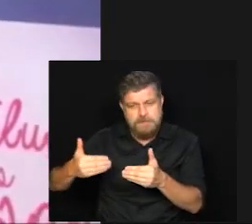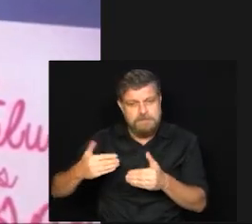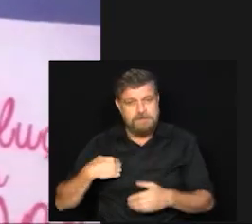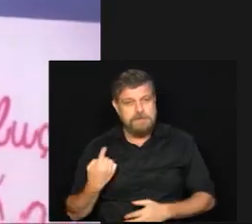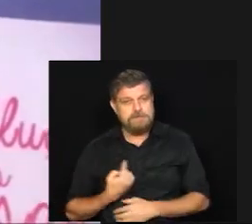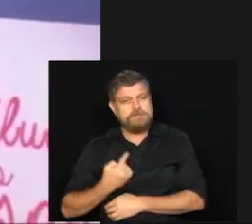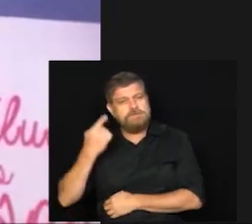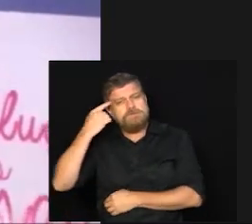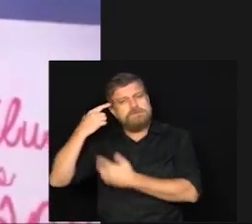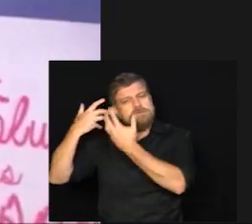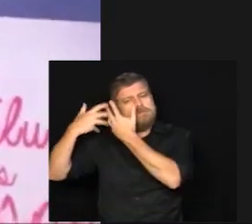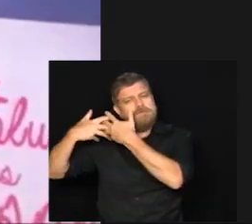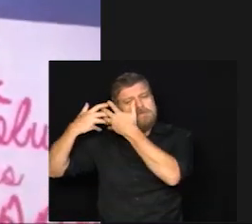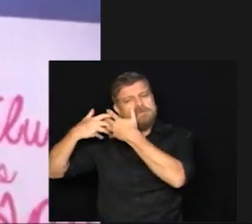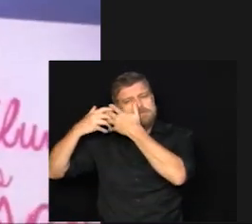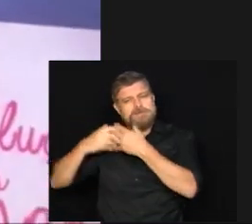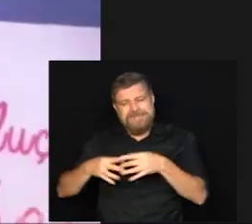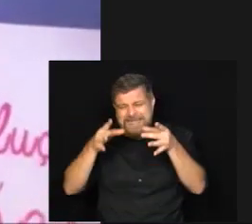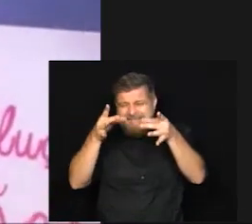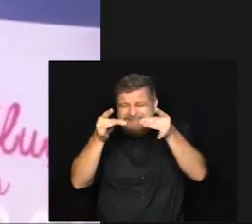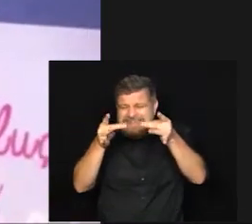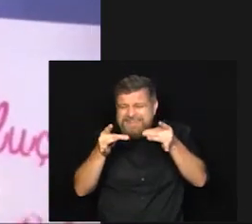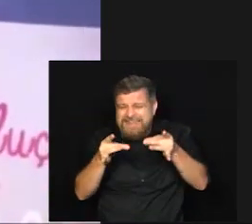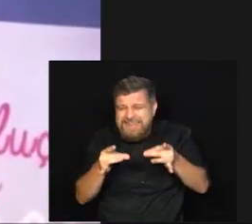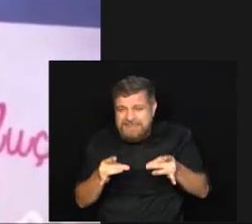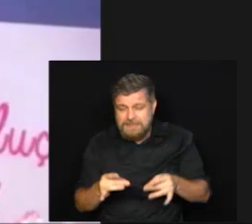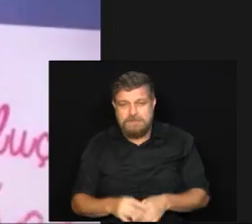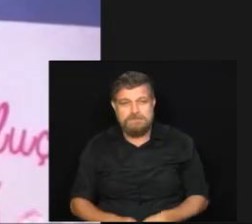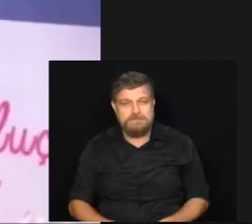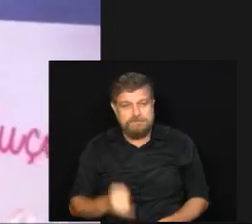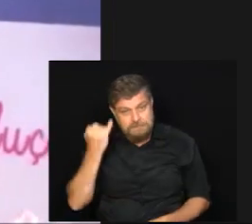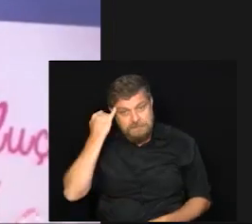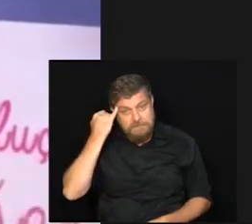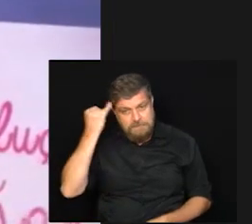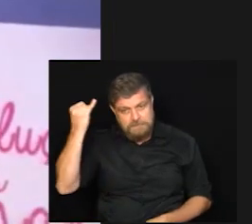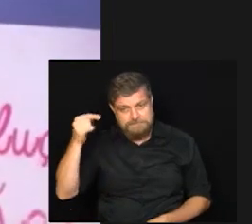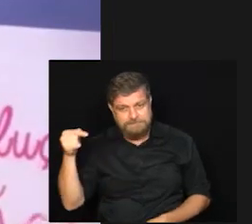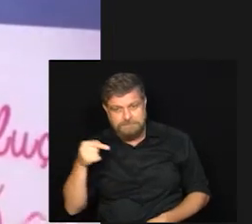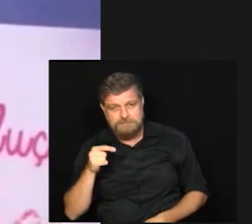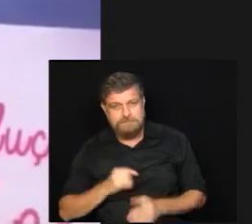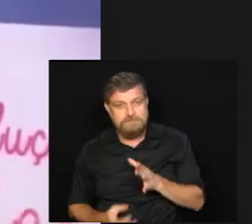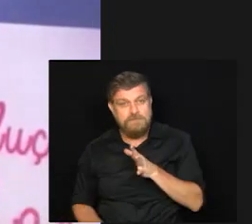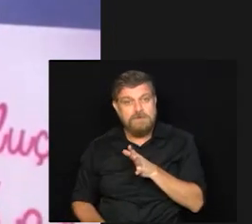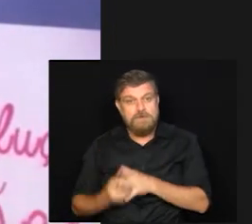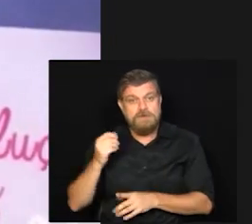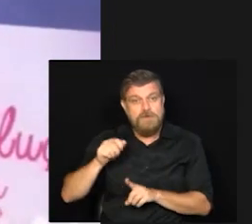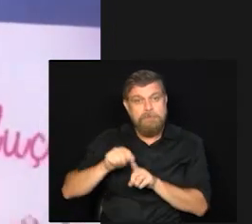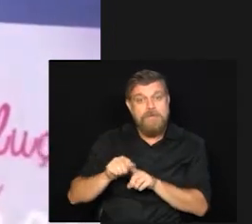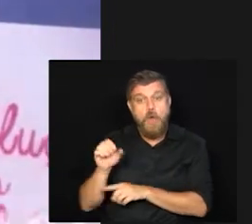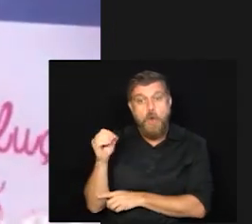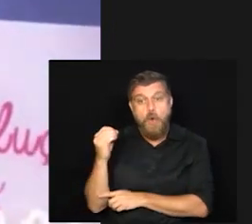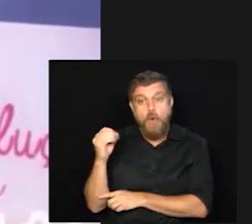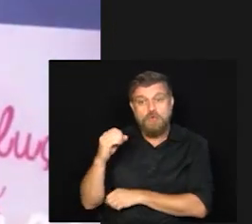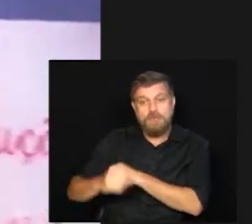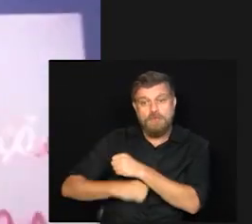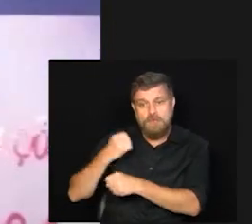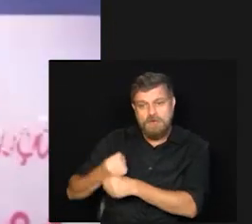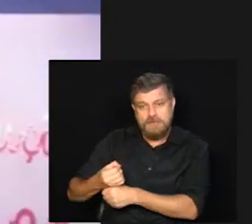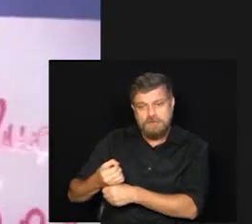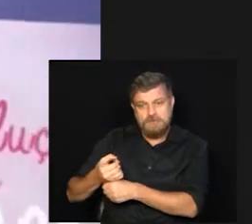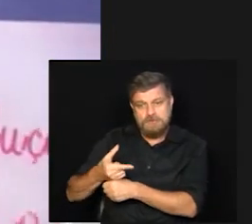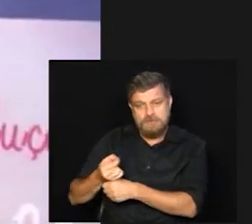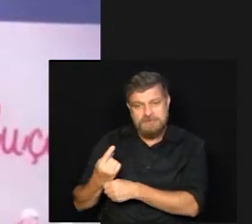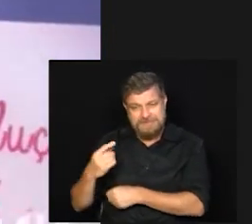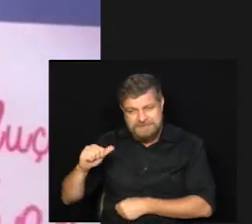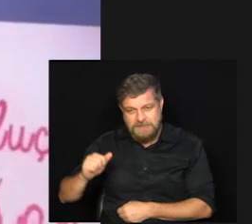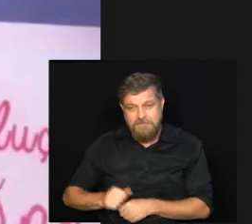gente pensou em todos os detalhes. A ideia do livro, ela surgiu em outubro de 2019. A gente estava no Outubro